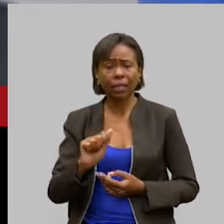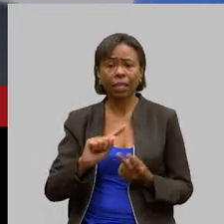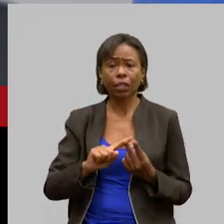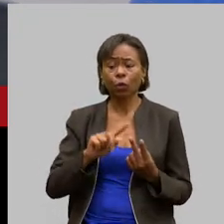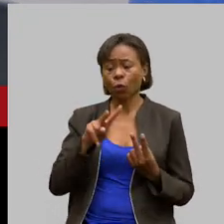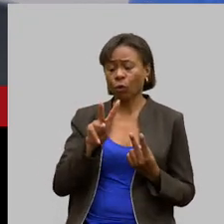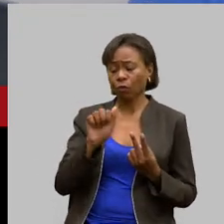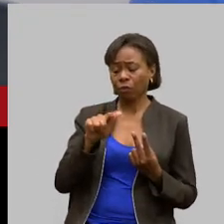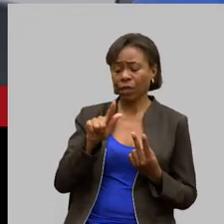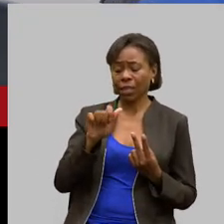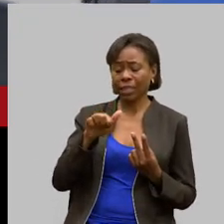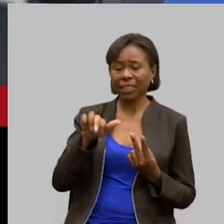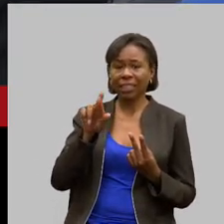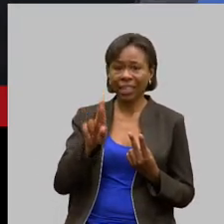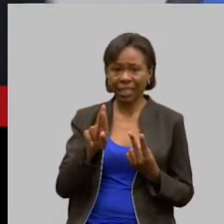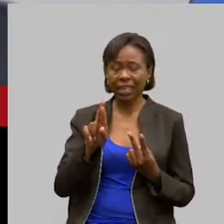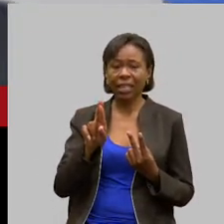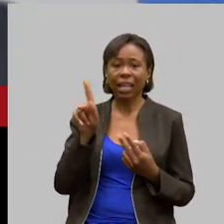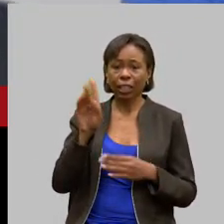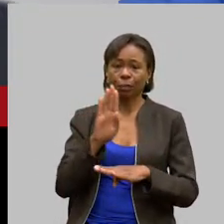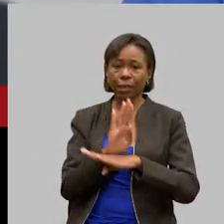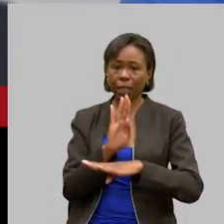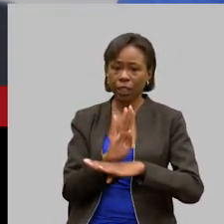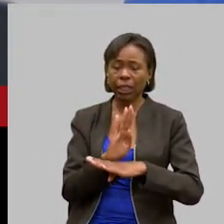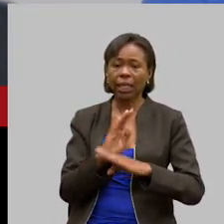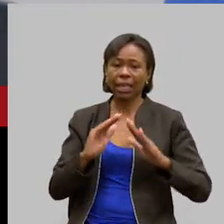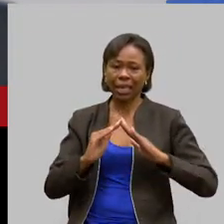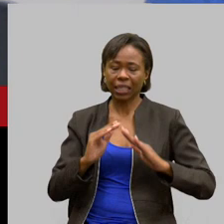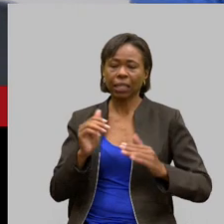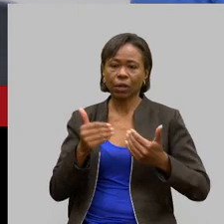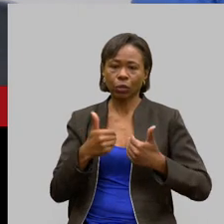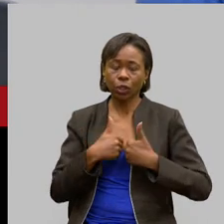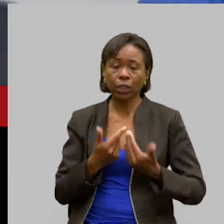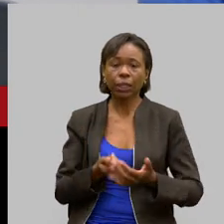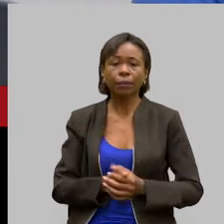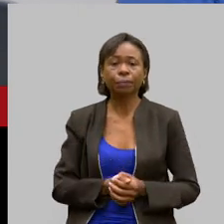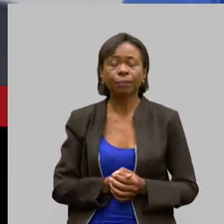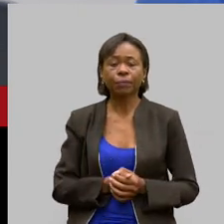autista vovó Cunha Betim a Terezinha Rocha da